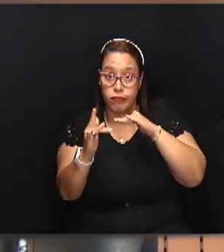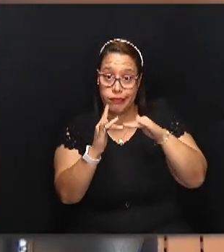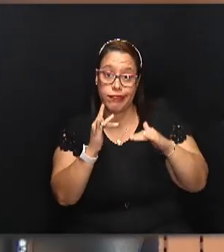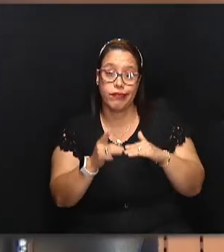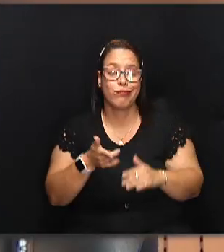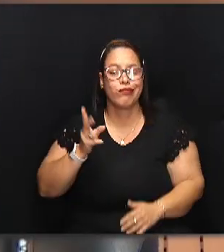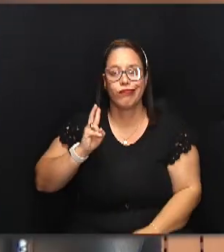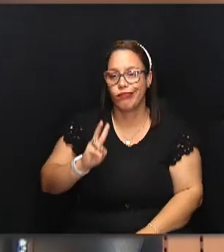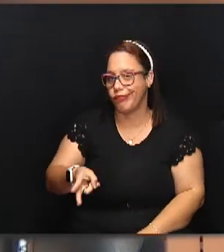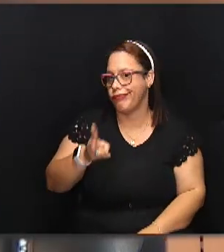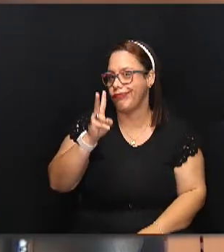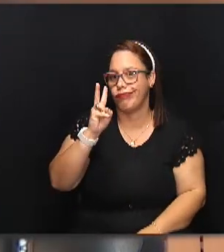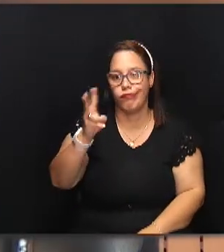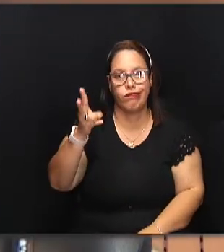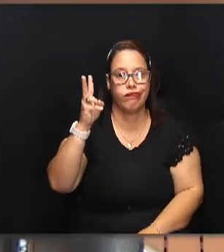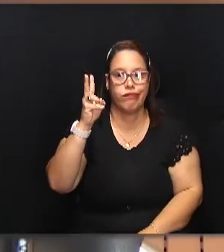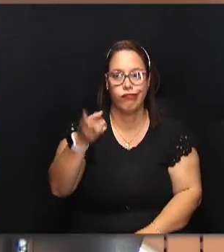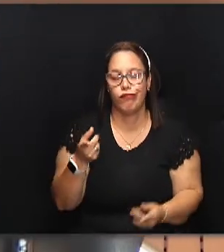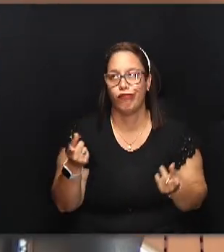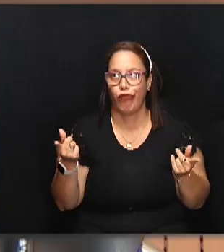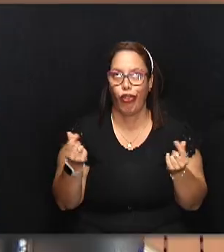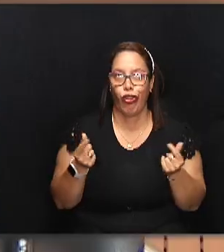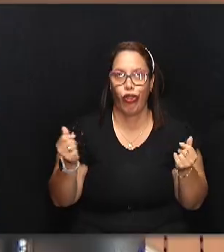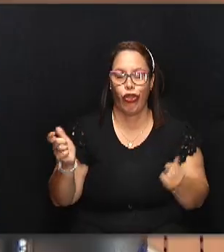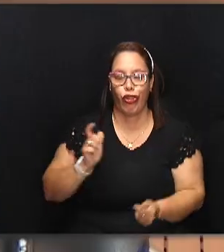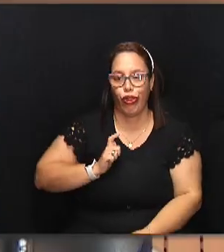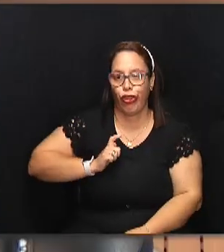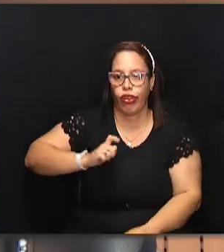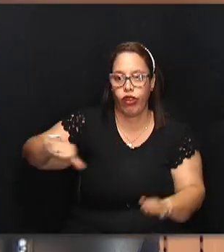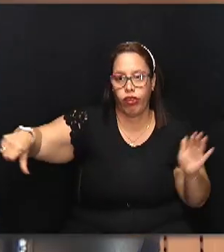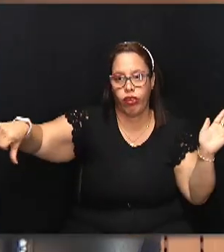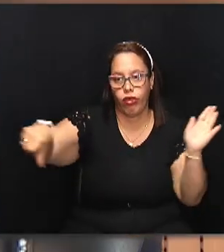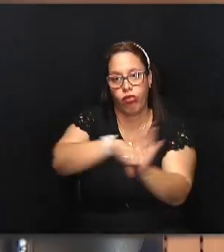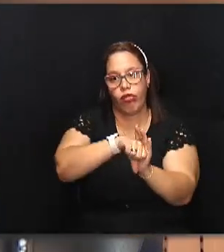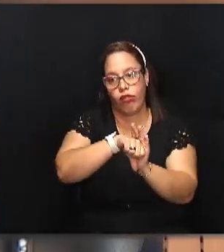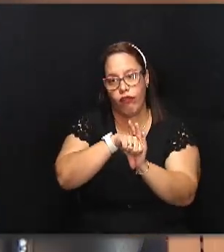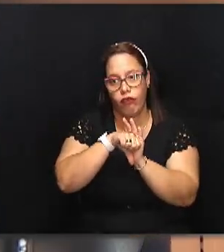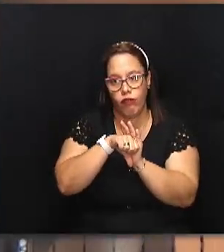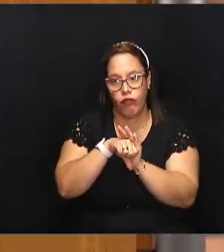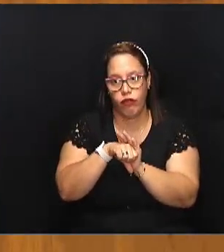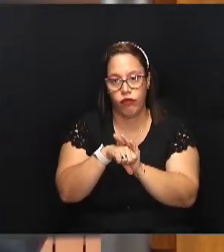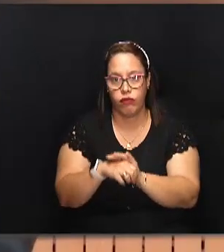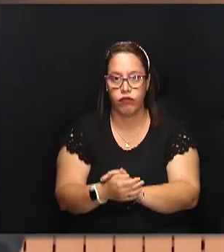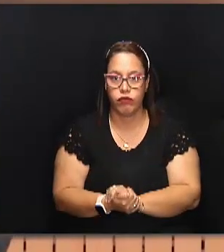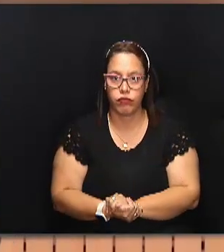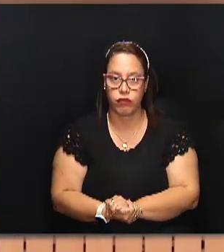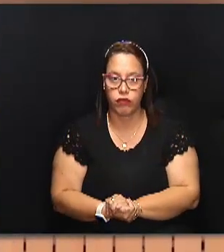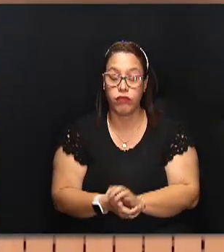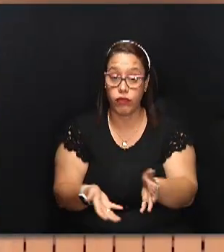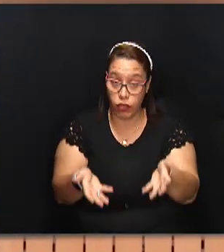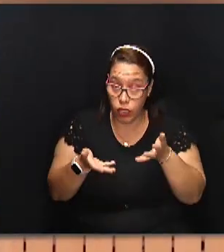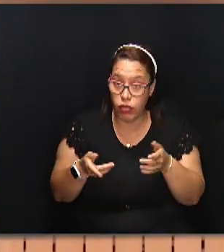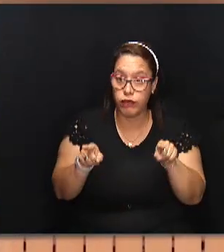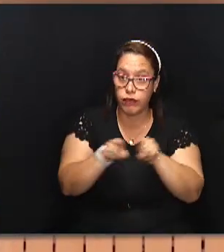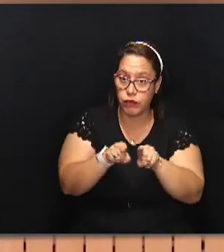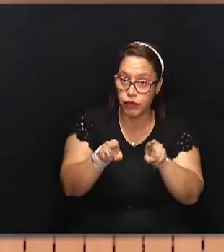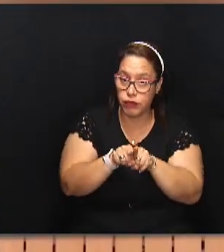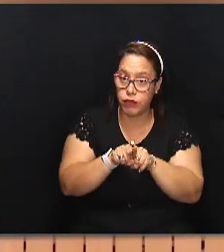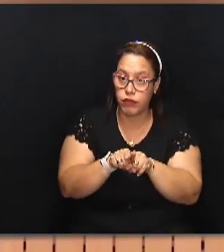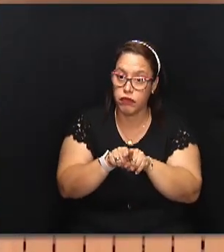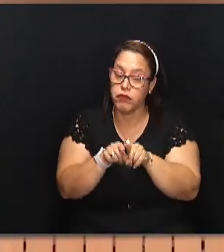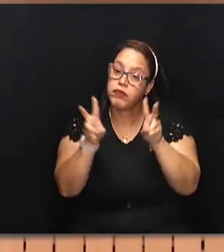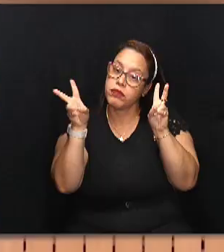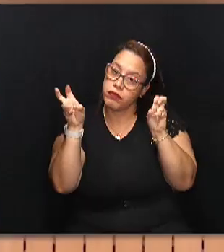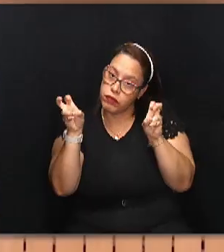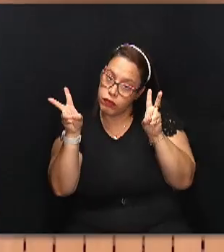vão continuar ganhando muito dinheiro e o crime vai continuar sendo perpetuado. Quero trazer também um pouco desse